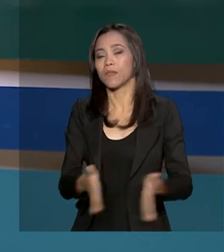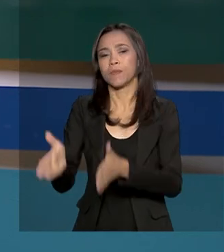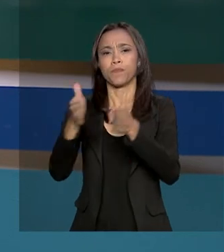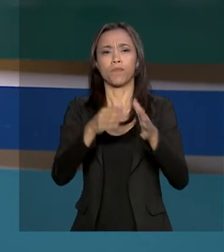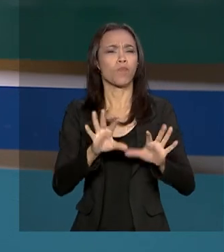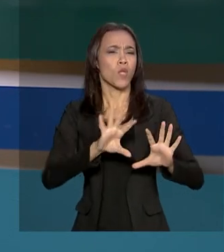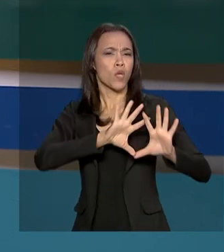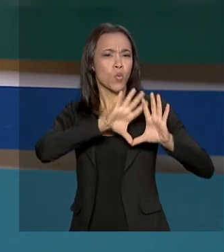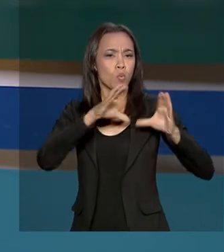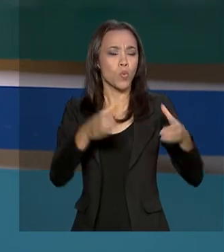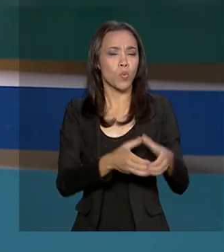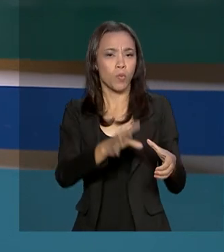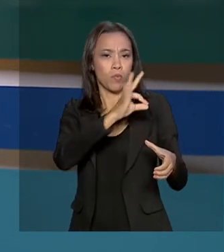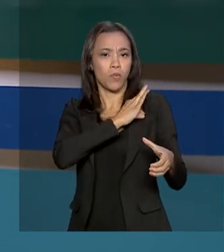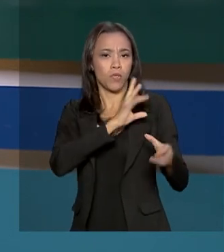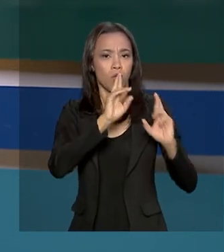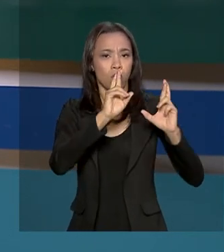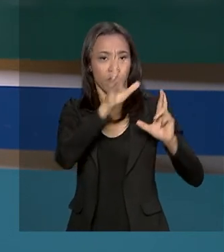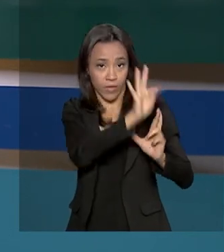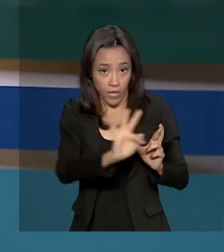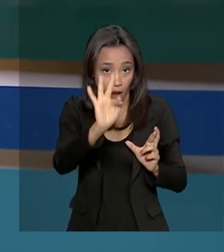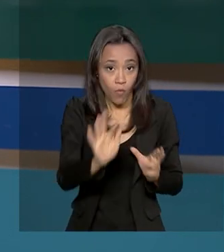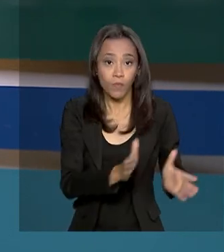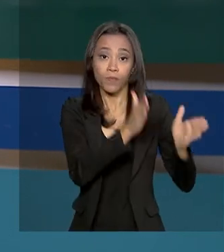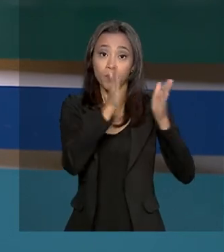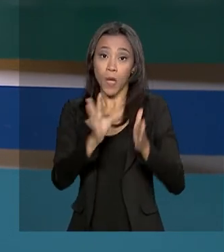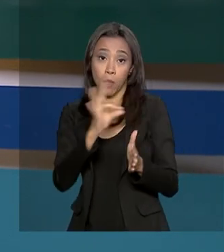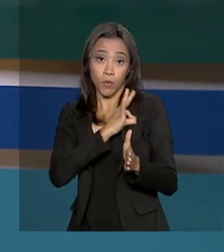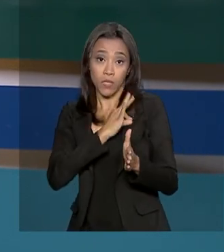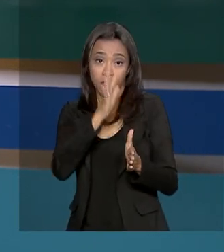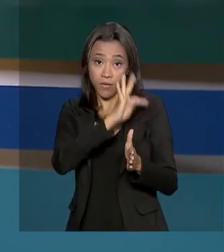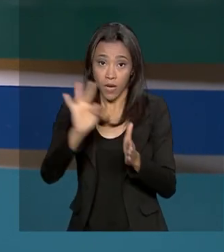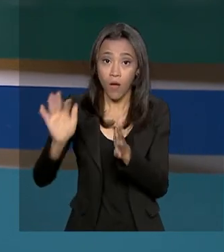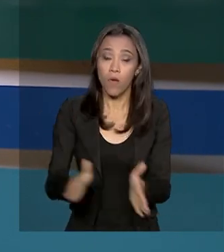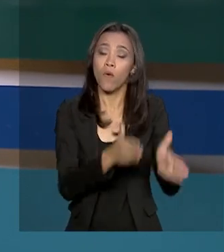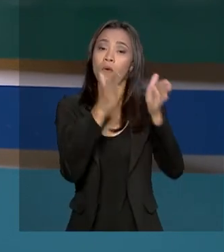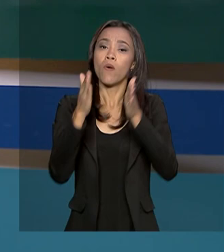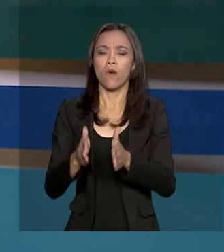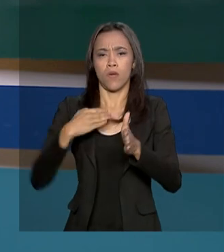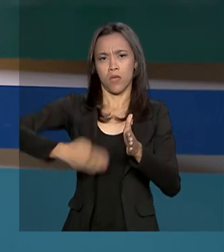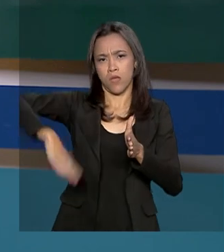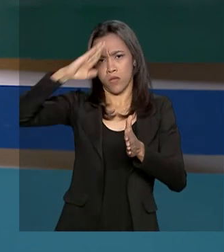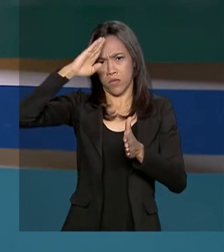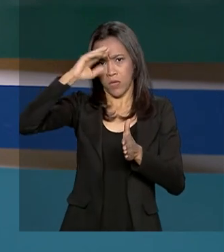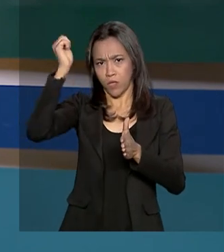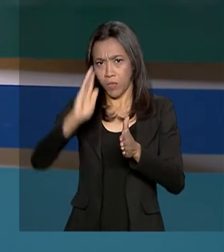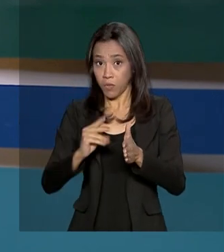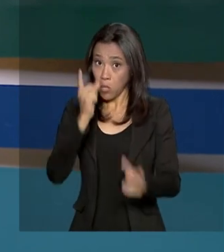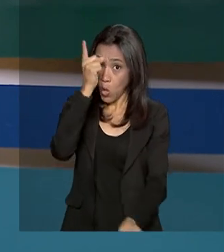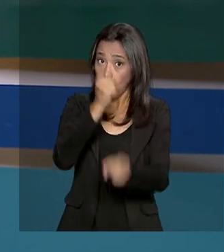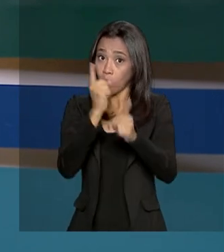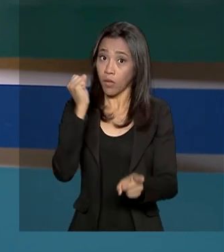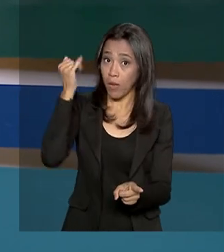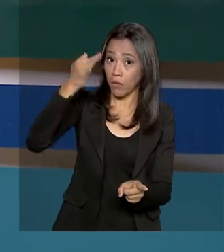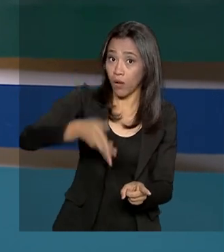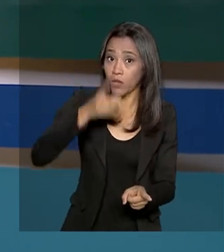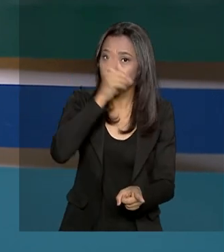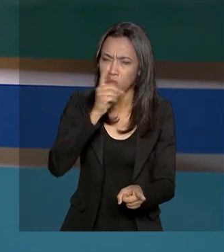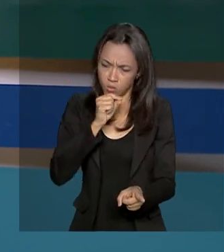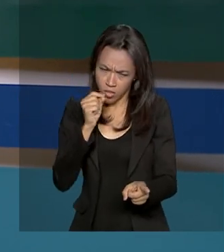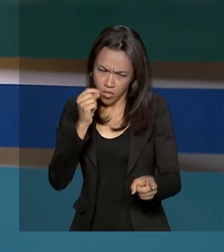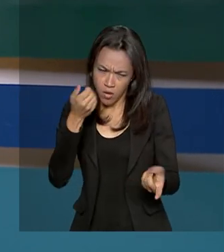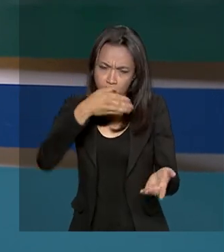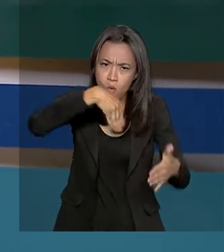e equipes da polícia rodoviária federal polícia federal e exército brasileiro encontraram na madrugada deste domingo um depósito de